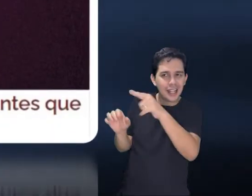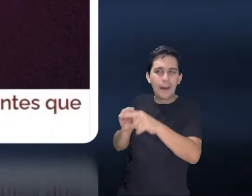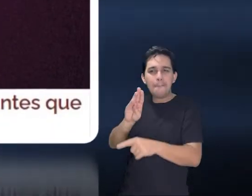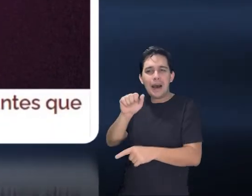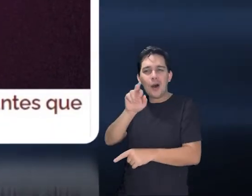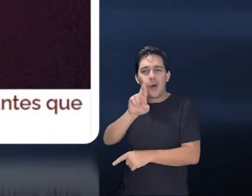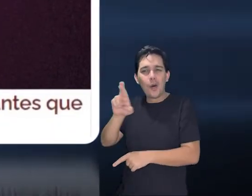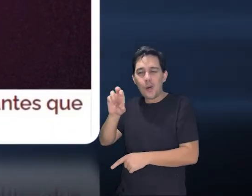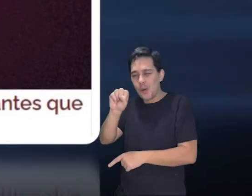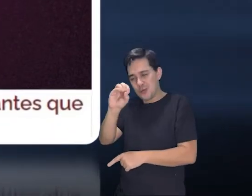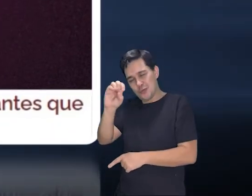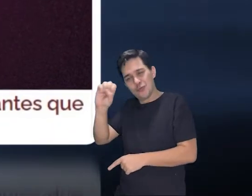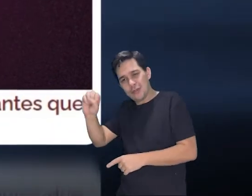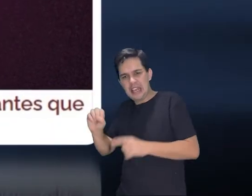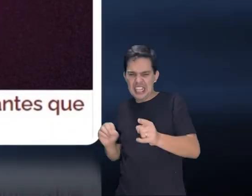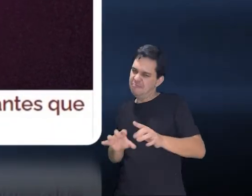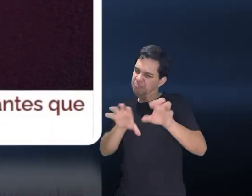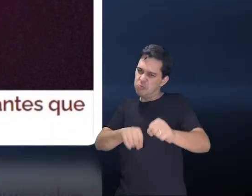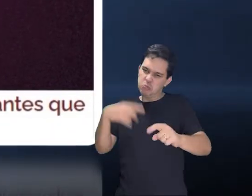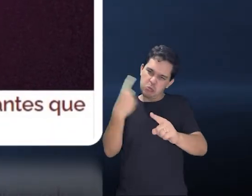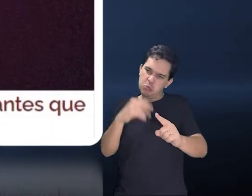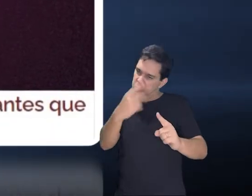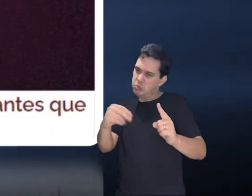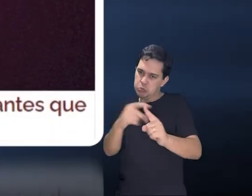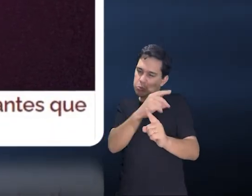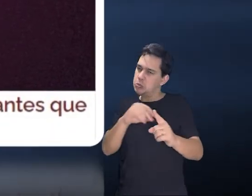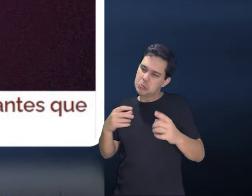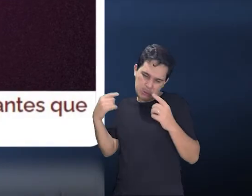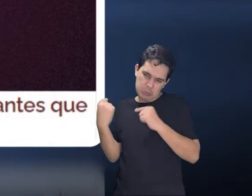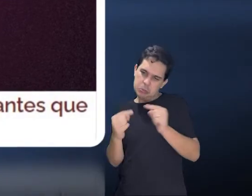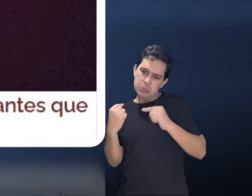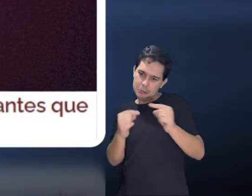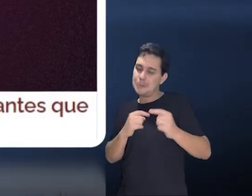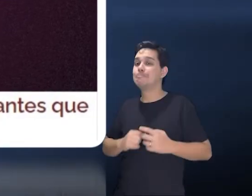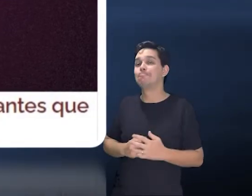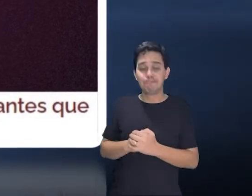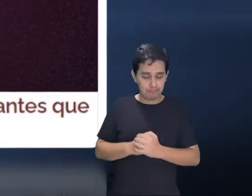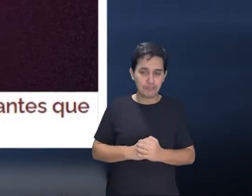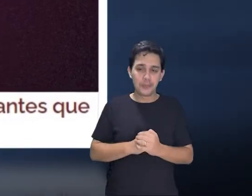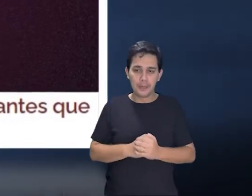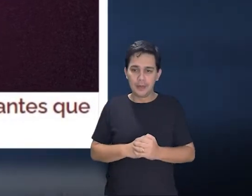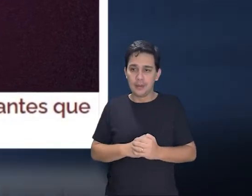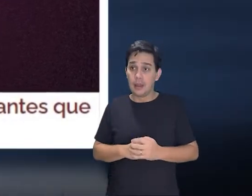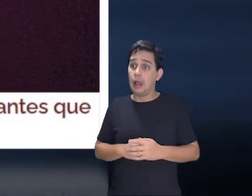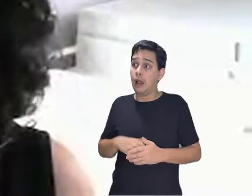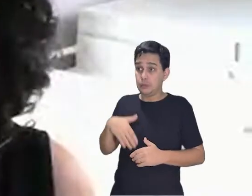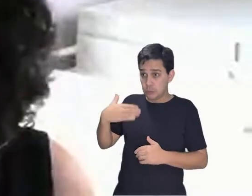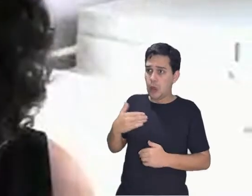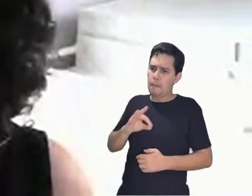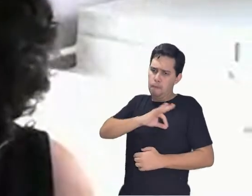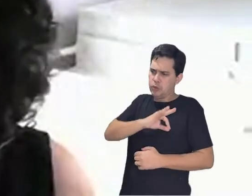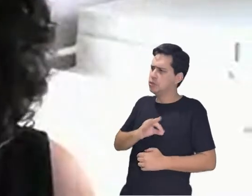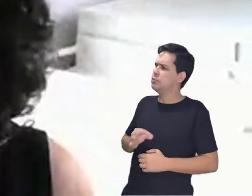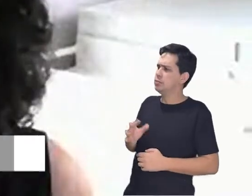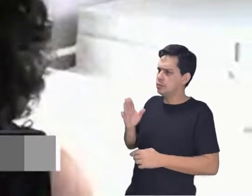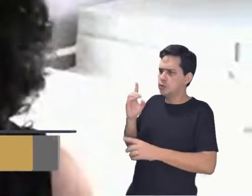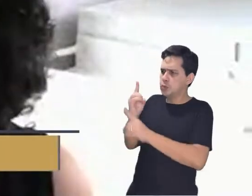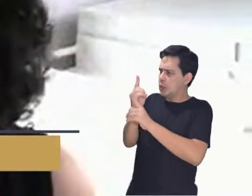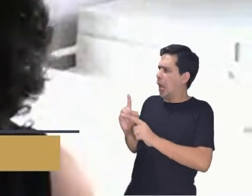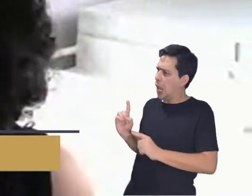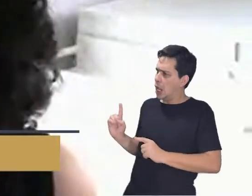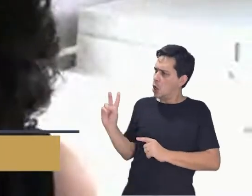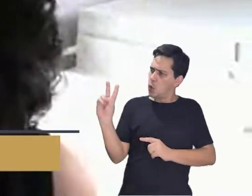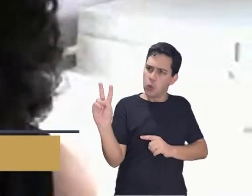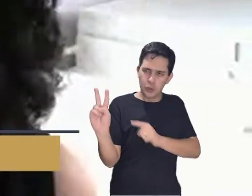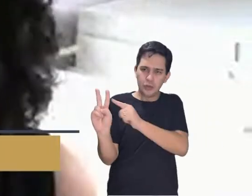se identificou que seria um tribunal do tráfico e, a partir daí, a polícia, então, tomando conhecimento dos envolvidos e da própria existência dessas